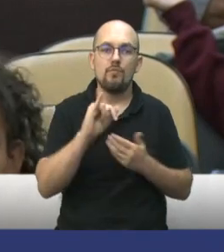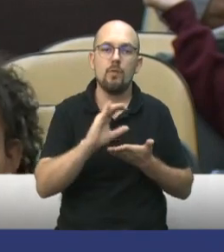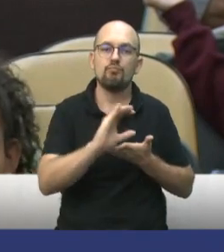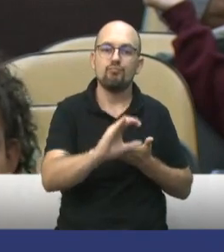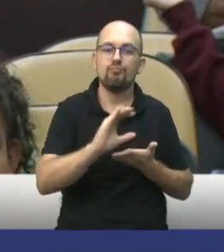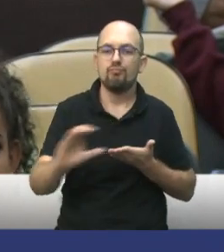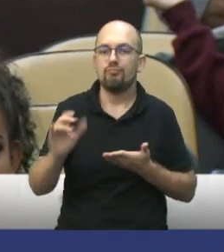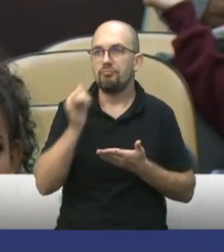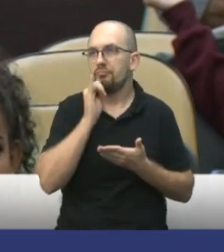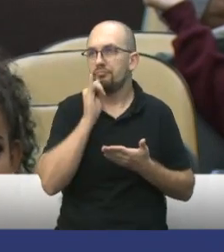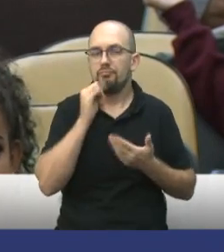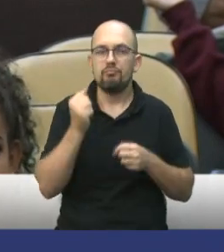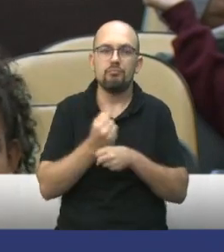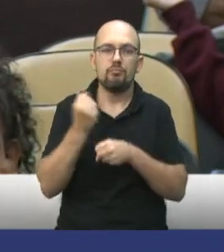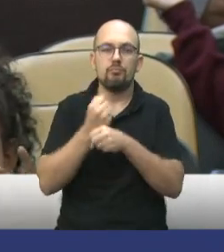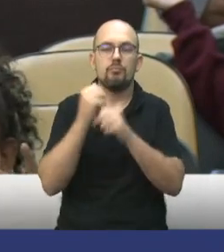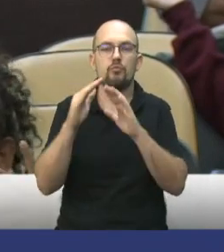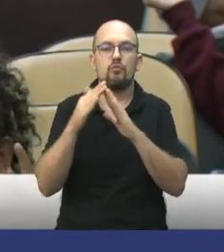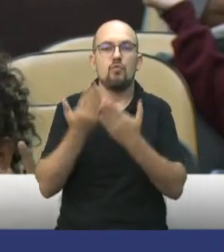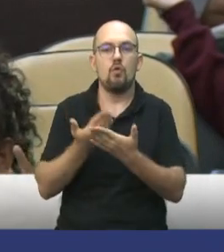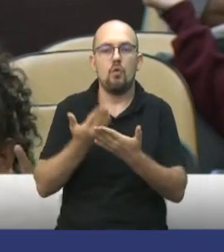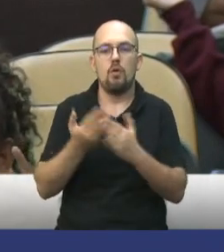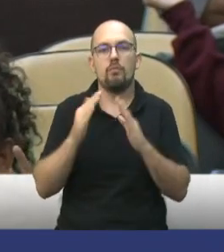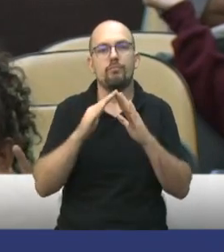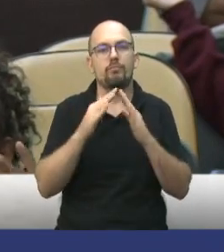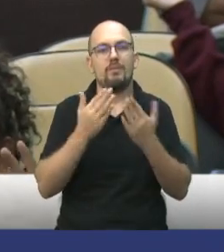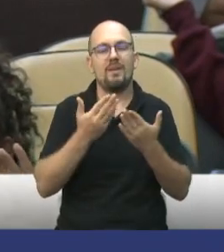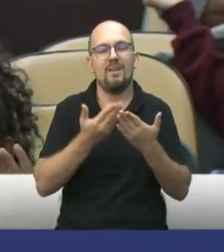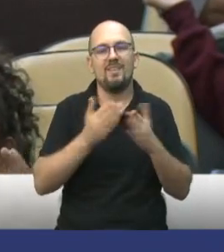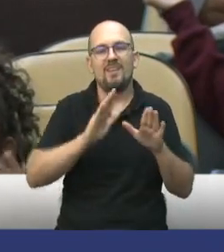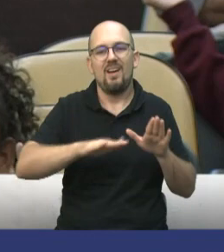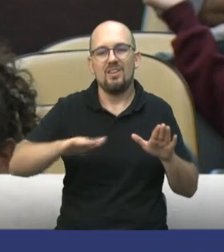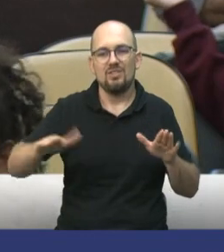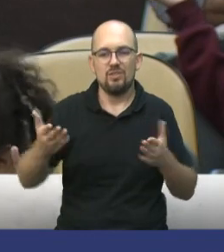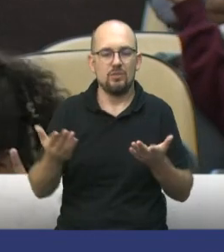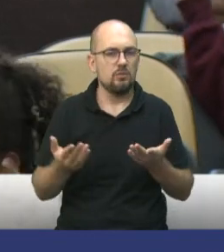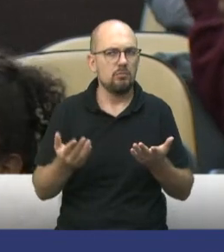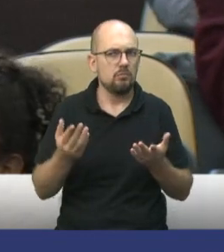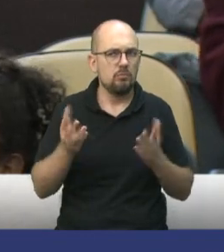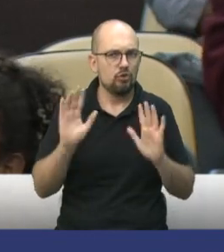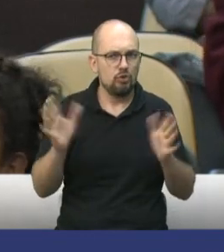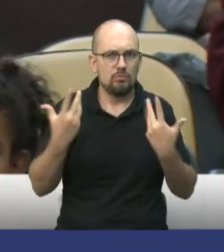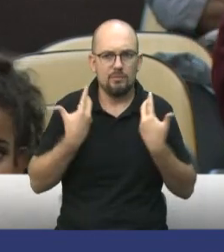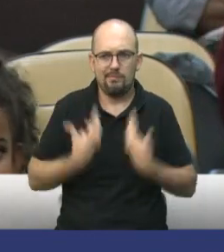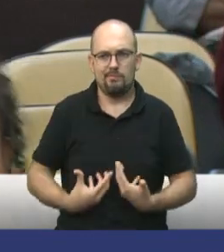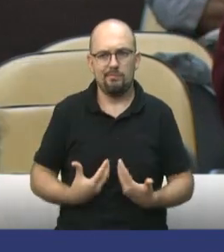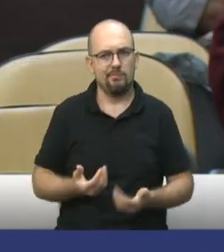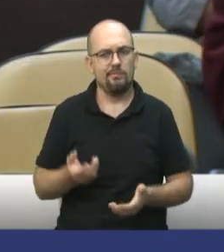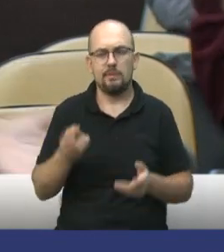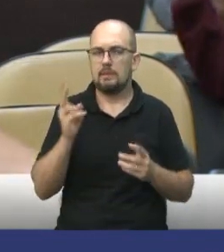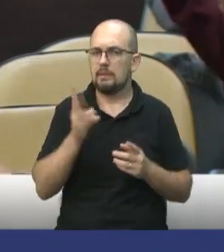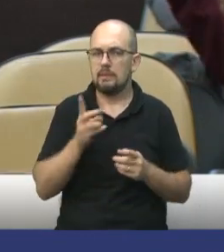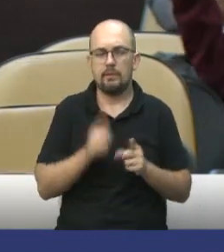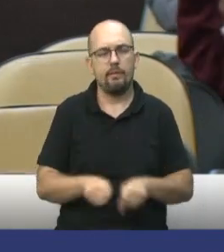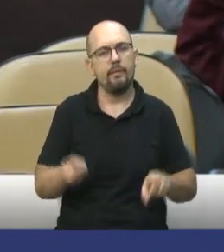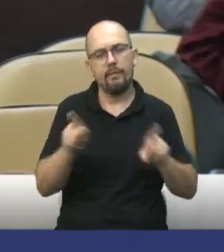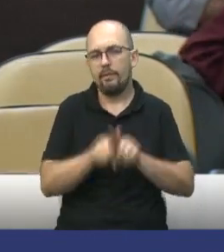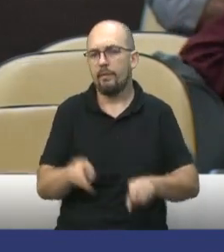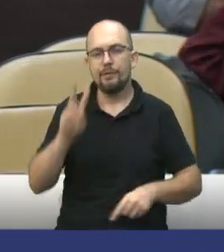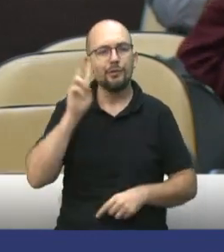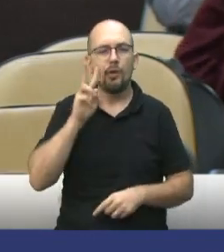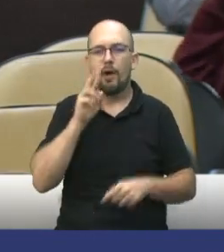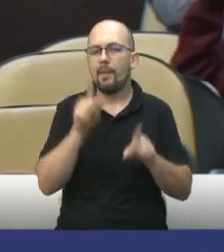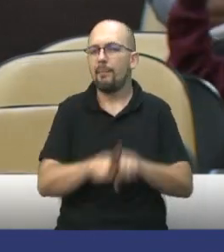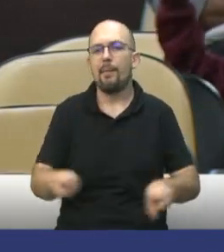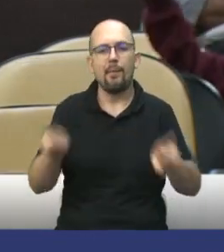com creche, com escola? Porque a gente está cansado já disso, né? Toda vez a gente vem a mesma história.